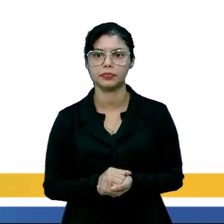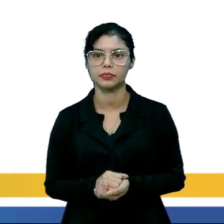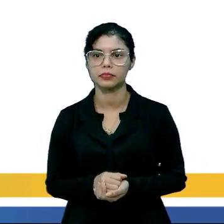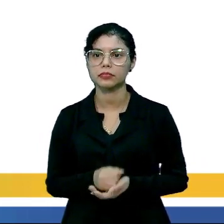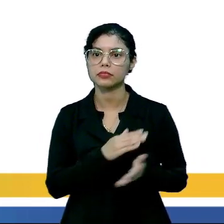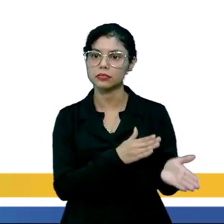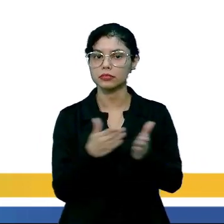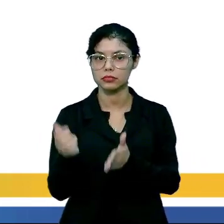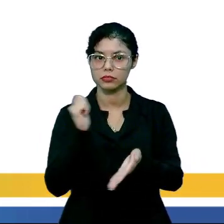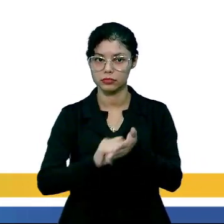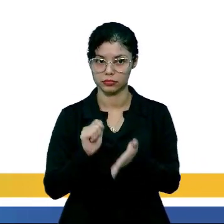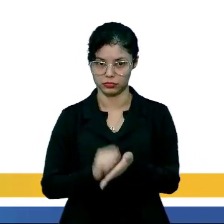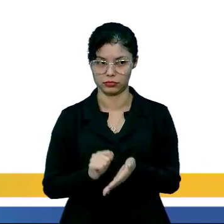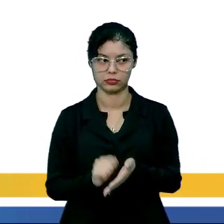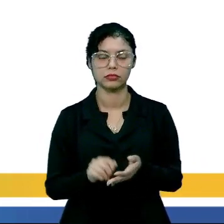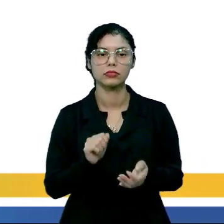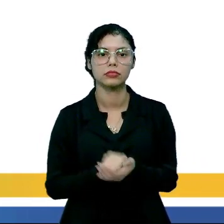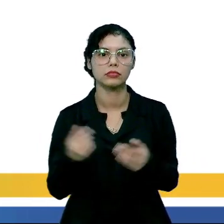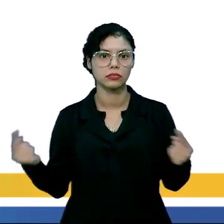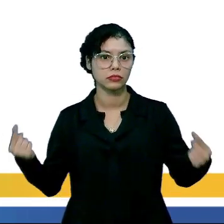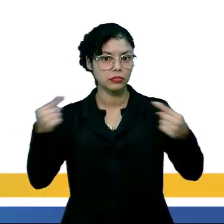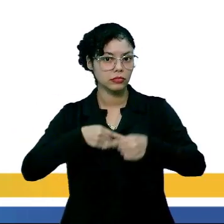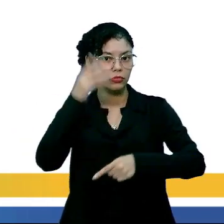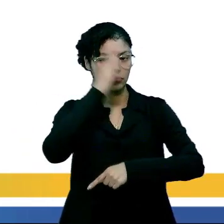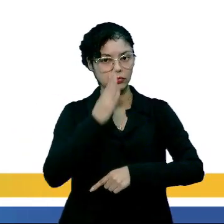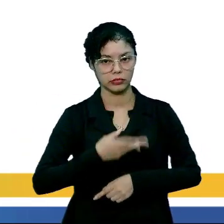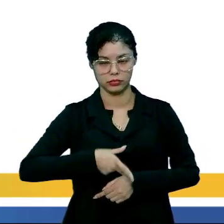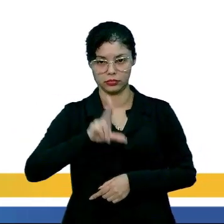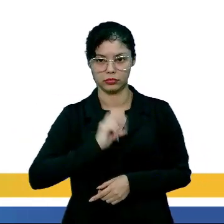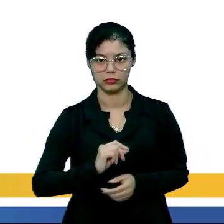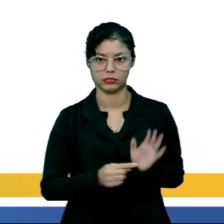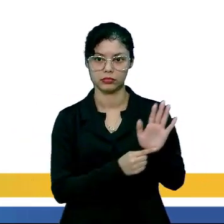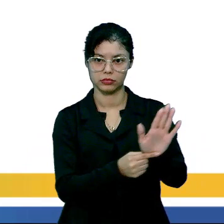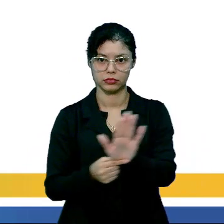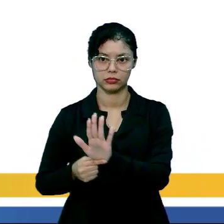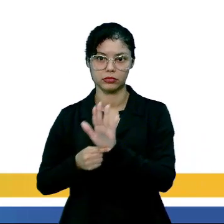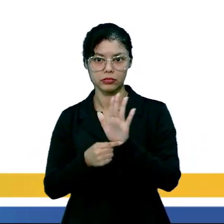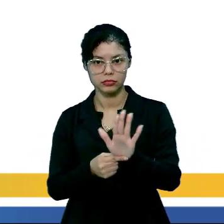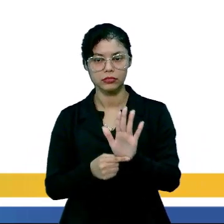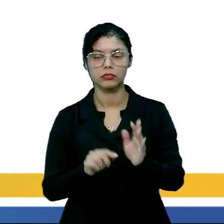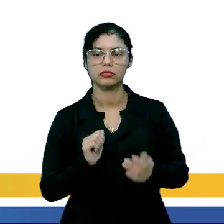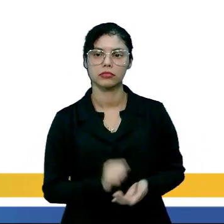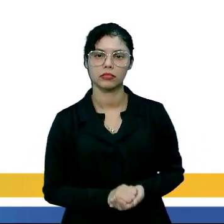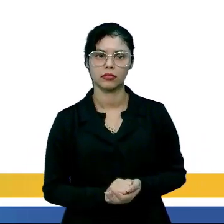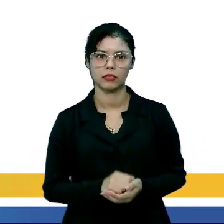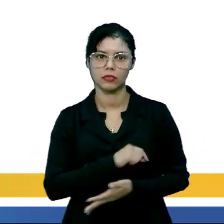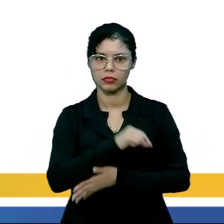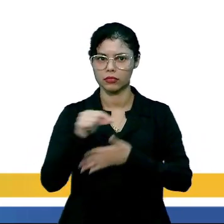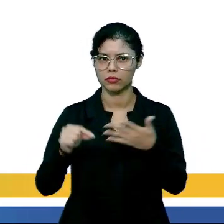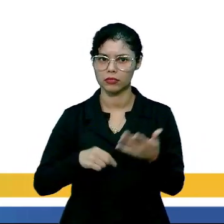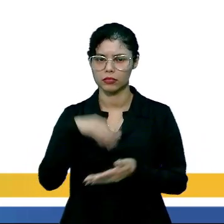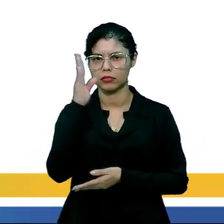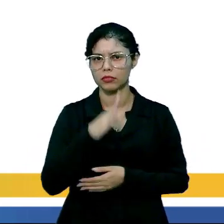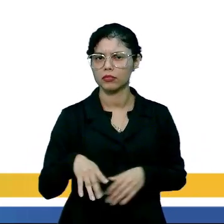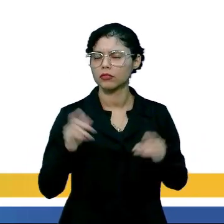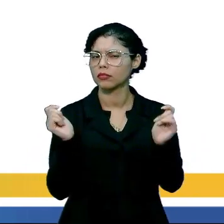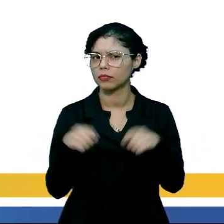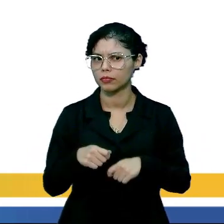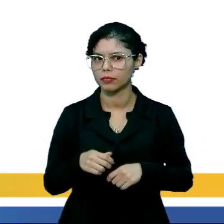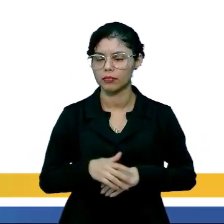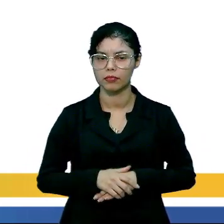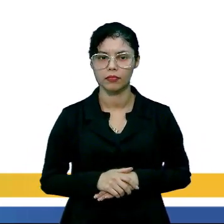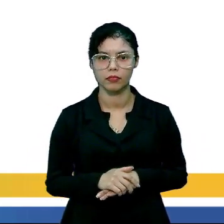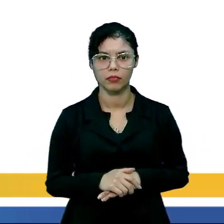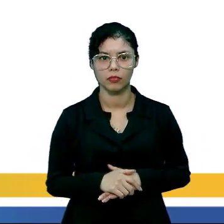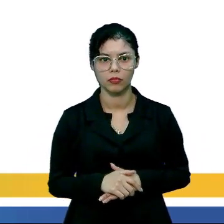trabalhamos. Na passagem transcrita, o confronto entre brasileiros e portugueses revela a prevalência do elemento